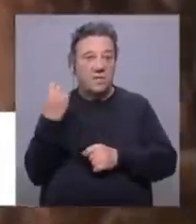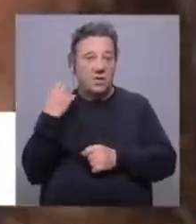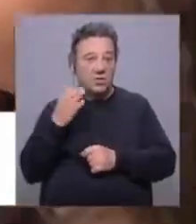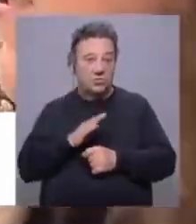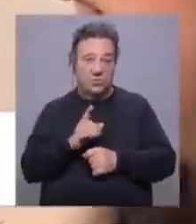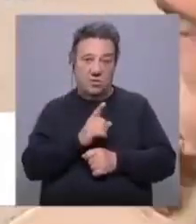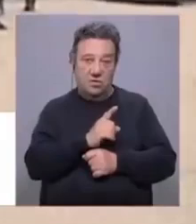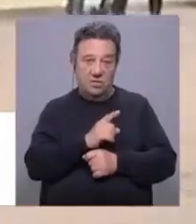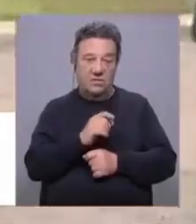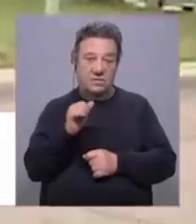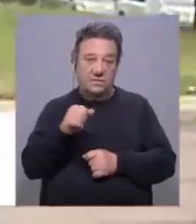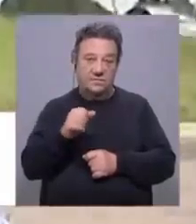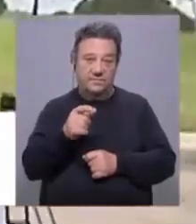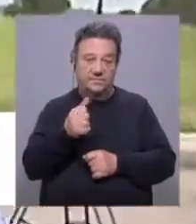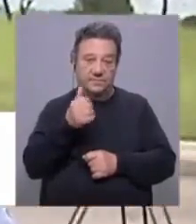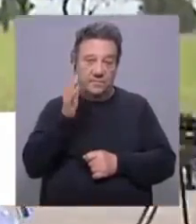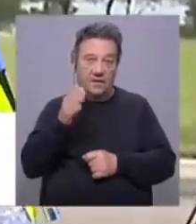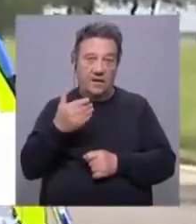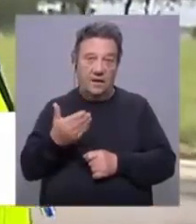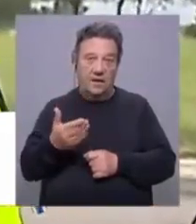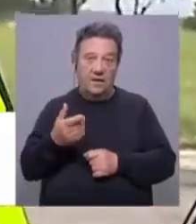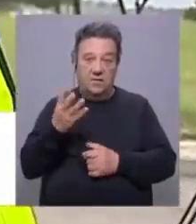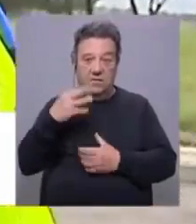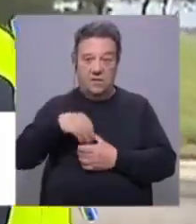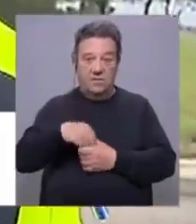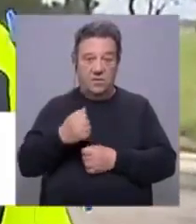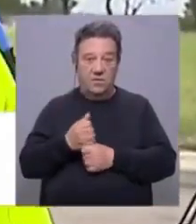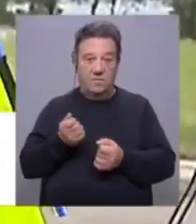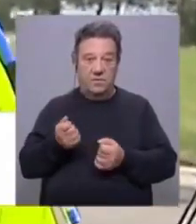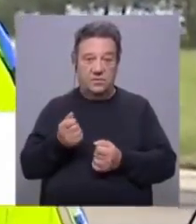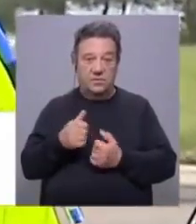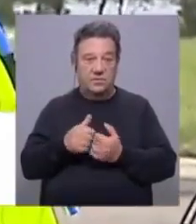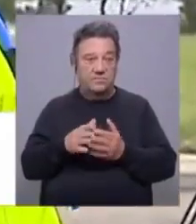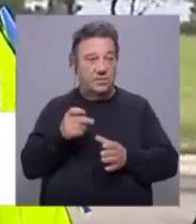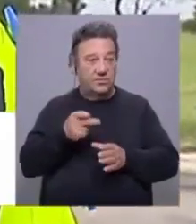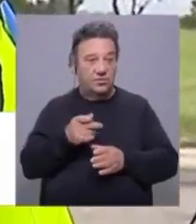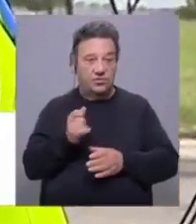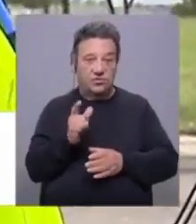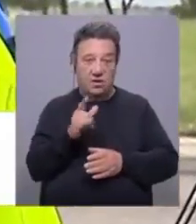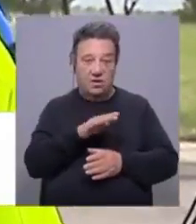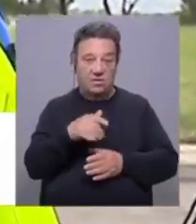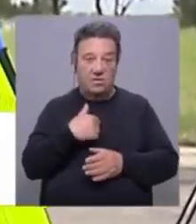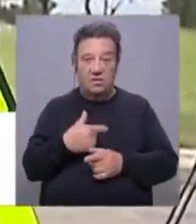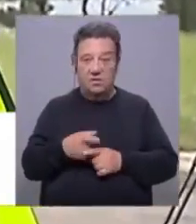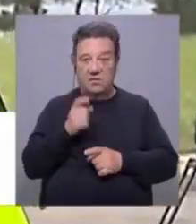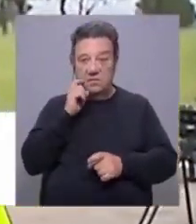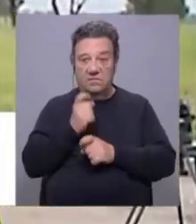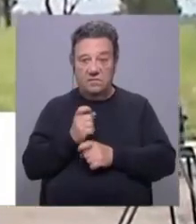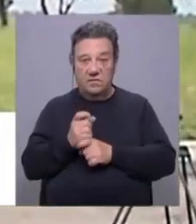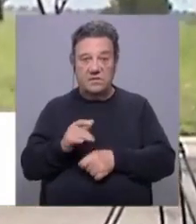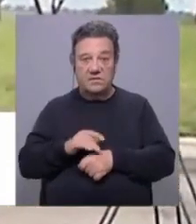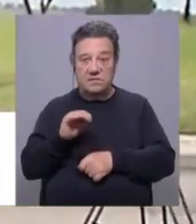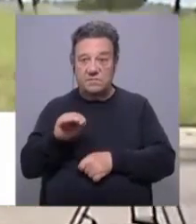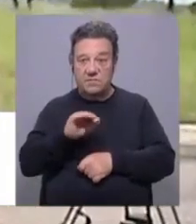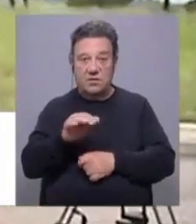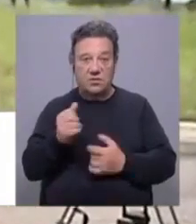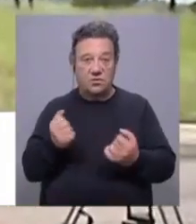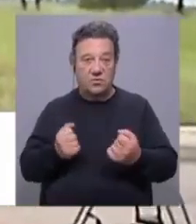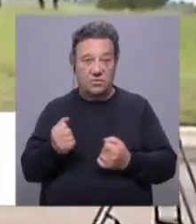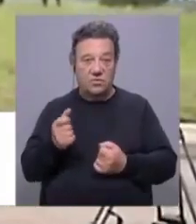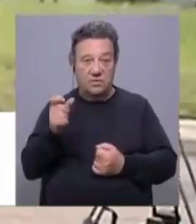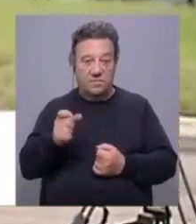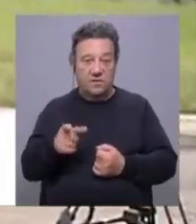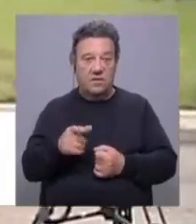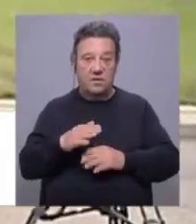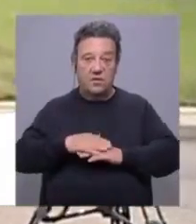é isso? Agora no âmbito da Operação Recolhimento Geral, nós vamos fiscalizar e sensibilizar os condutores dos cidadãos para